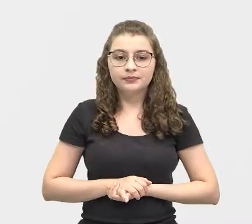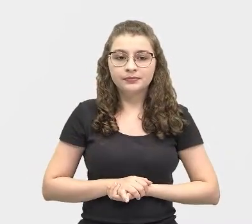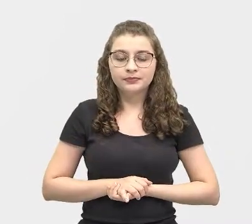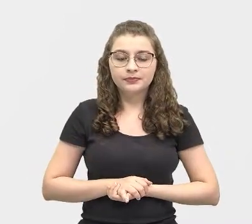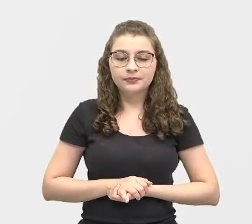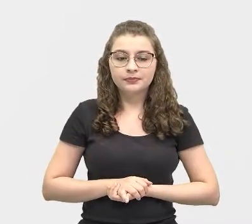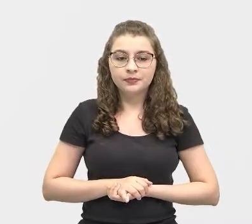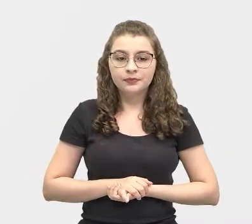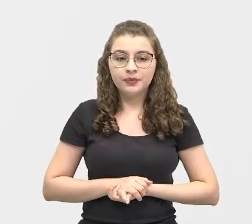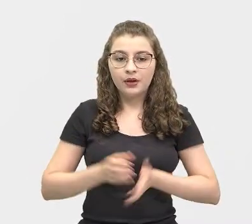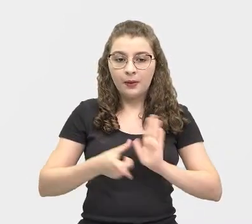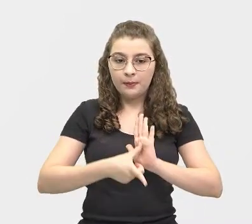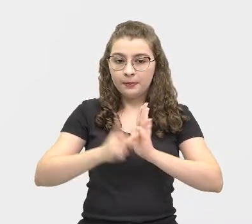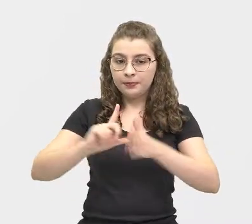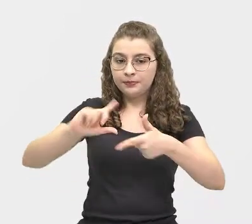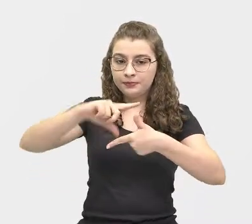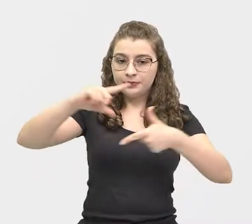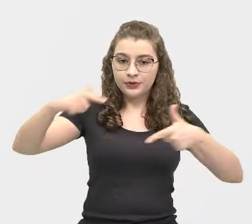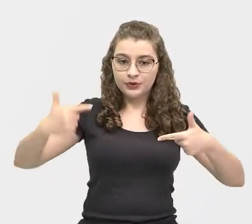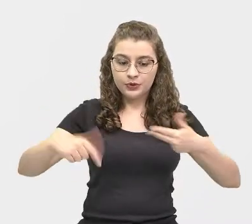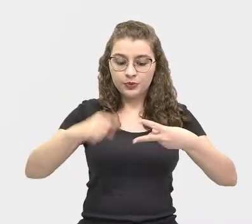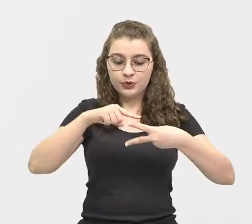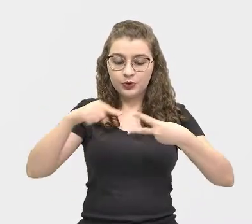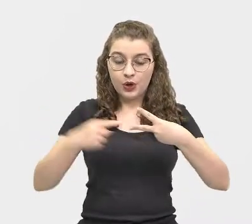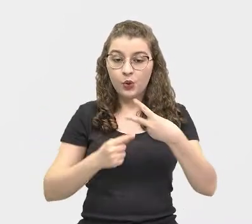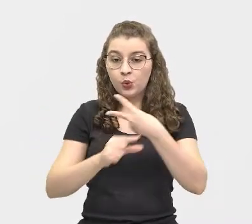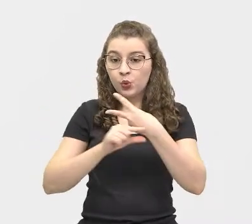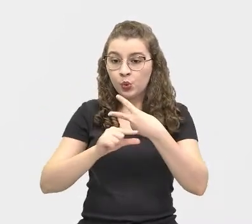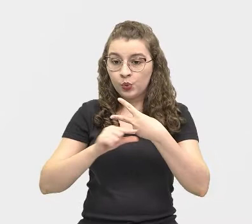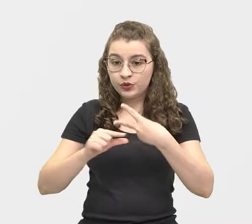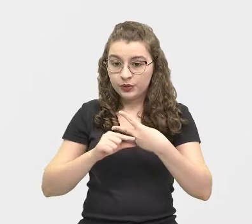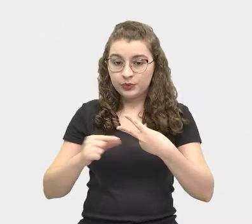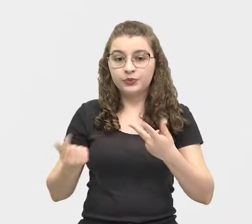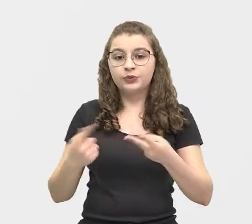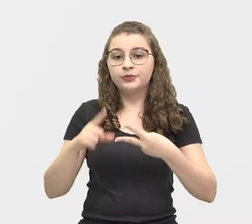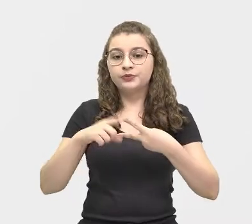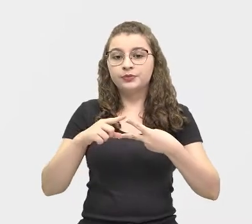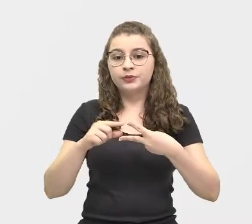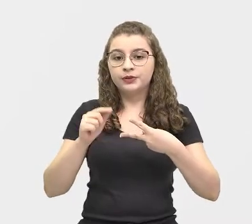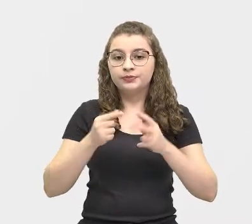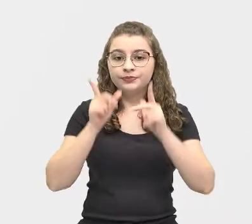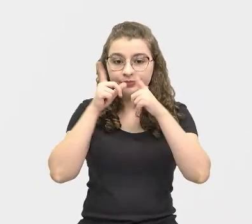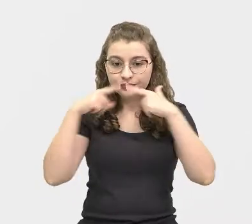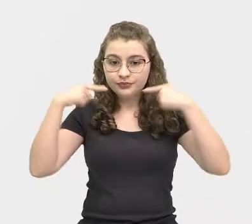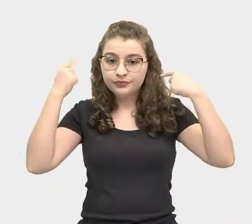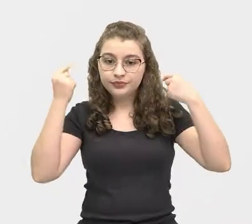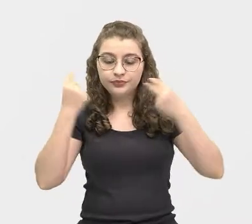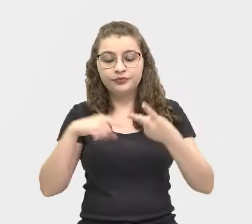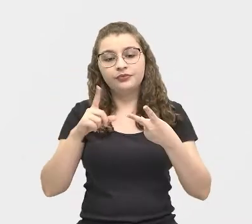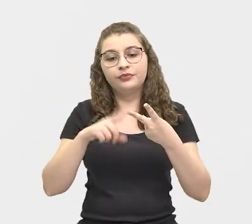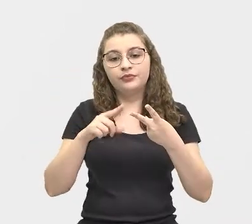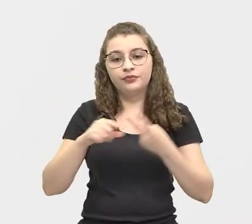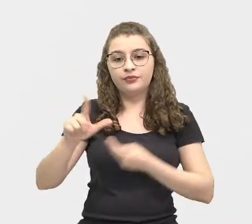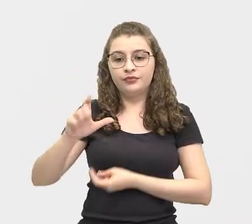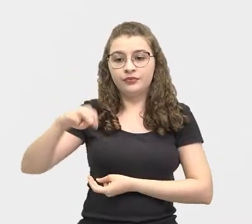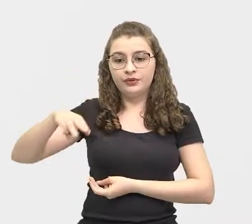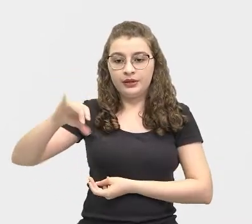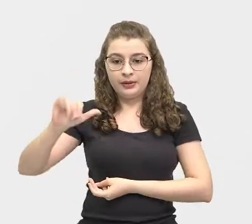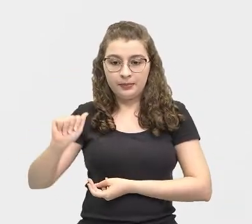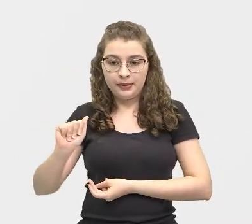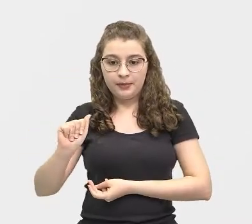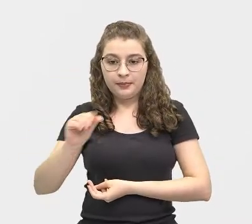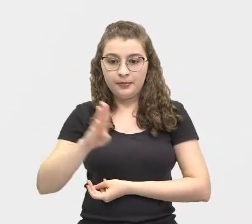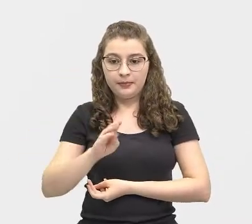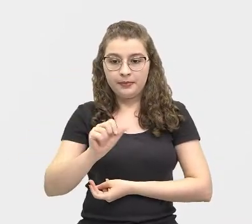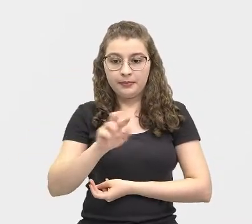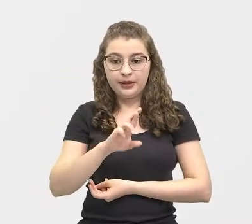objeto de conhecimento, pré-modernismo, Euclides da Cunha, pré-modernismo, Lima Barreto.